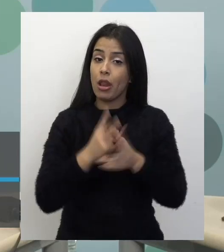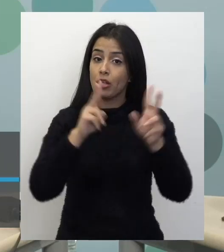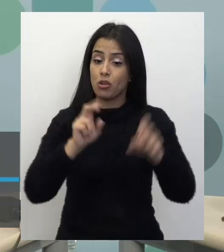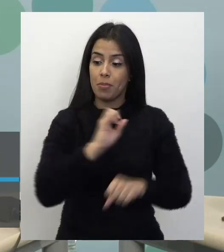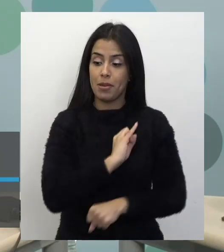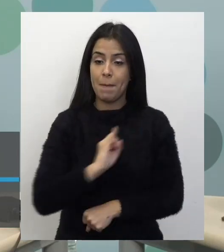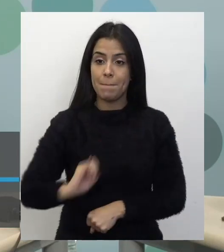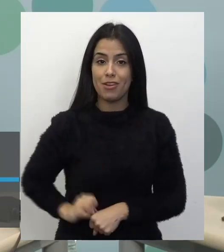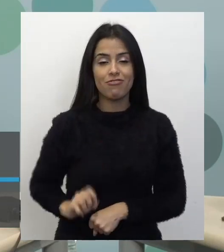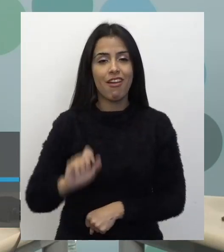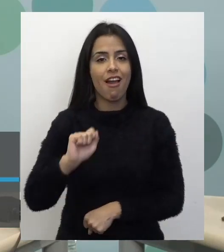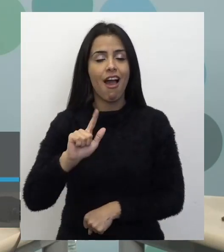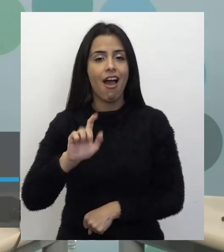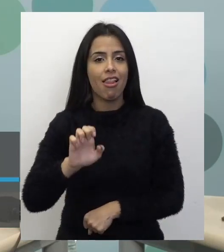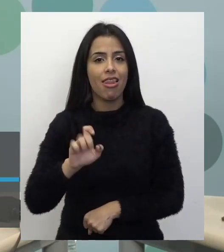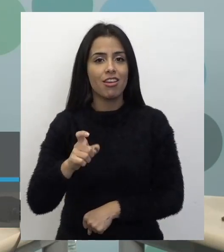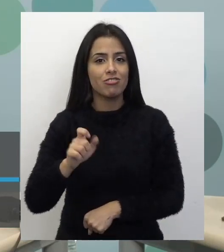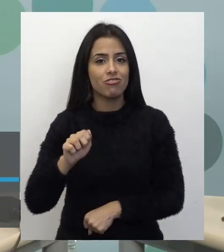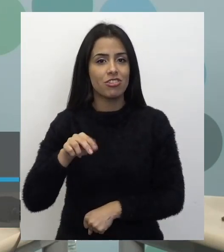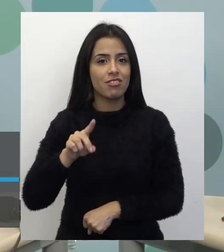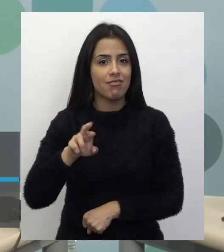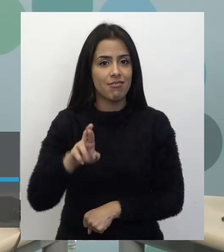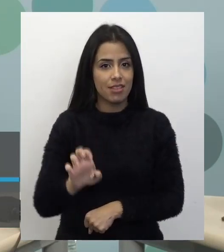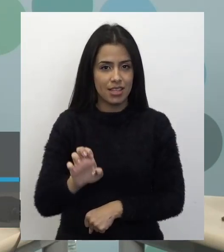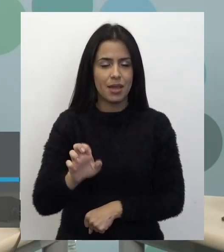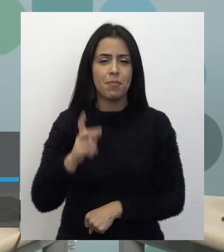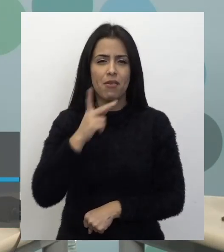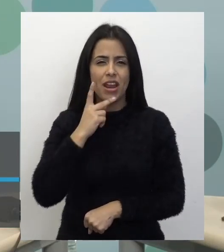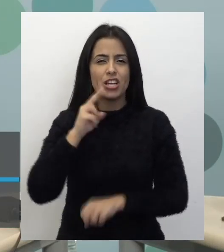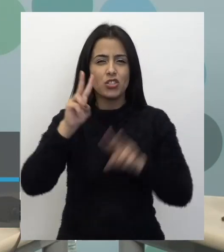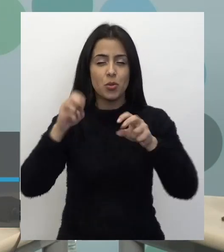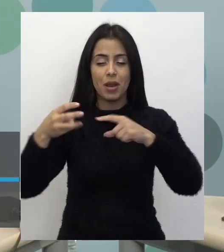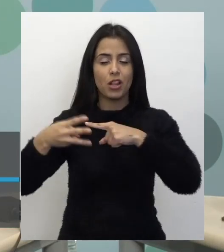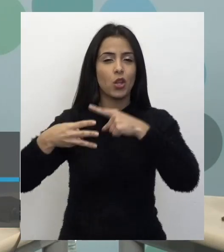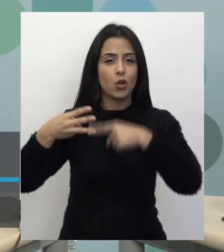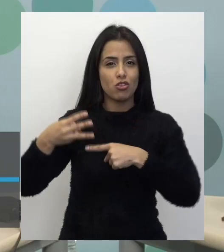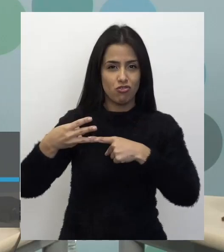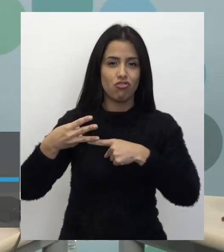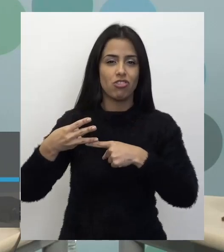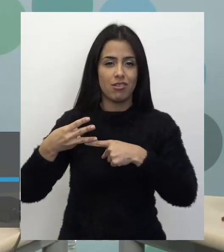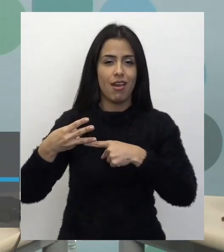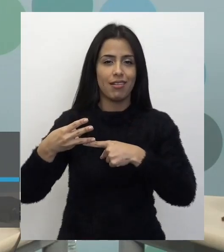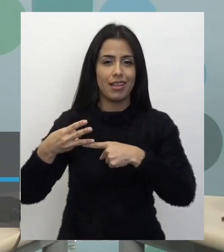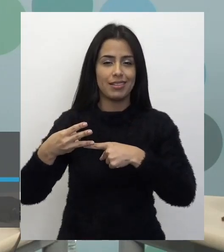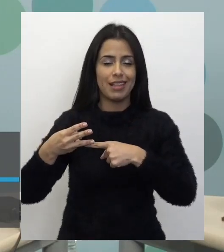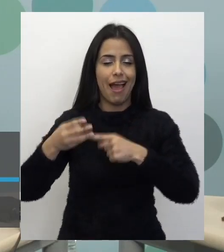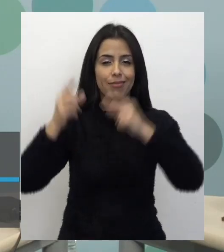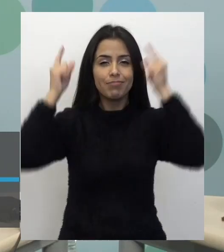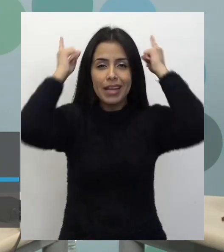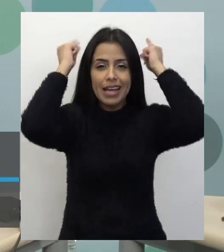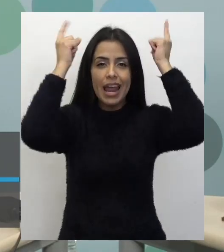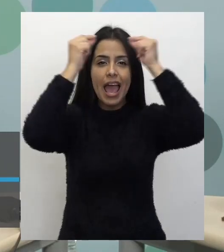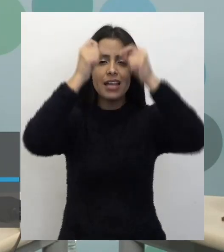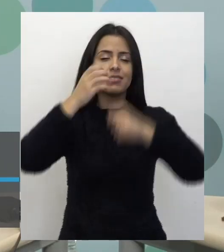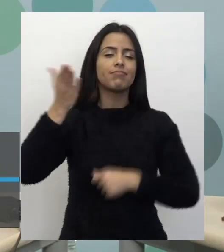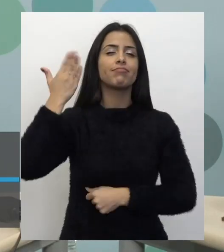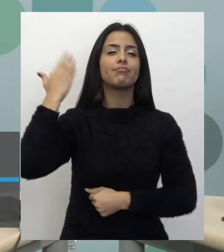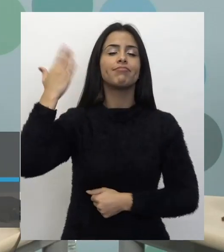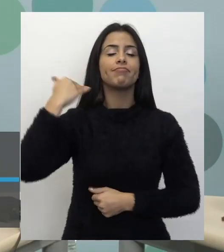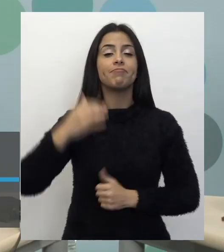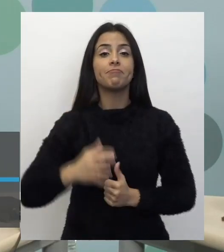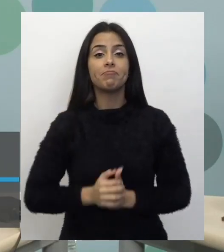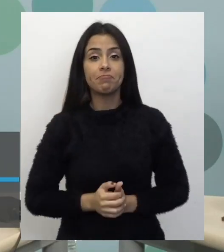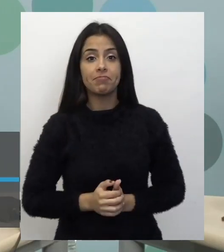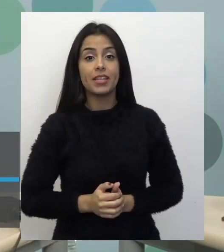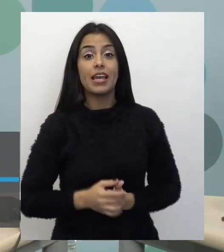a trilogia de aulas sobre a Grécia Antiga. E para participar junto com vocês do nosso chat, colher